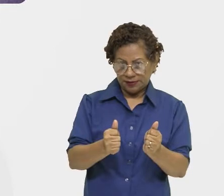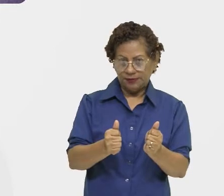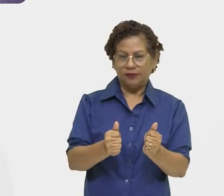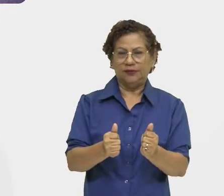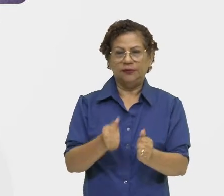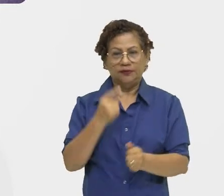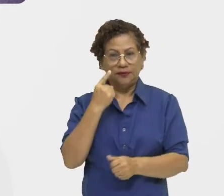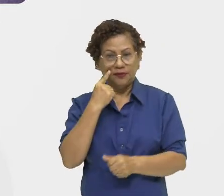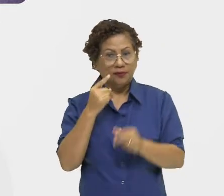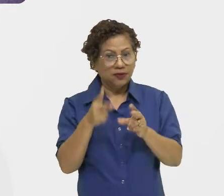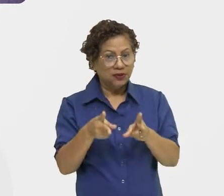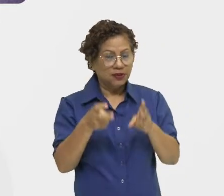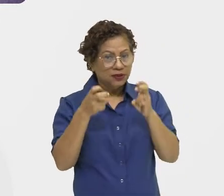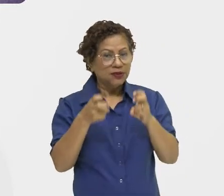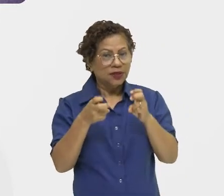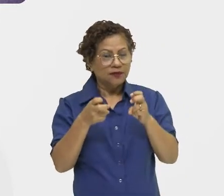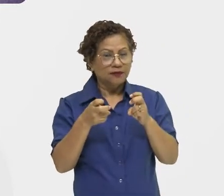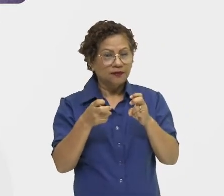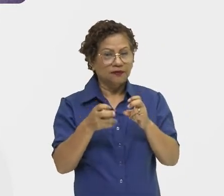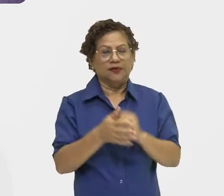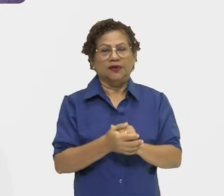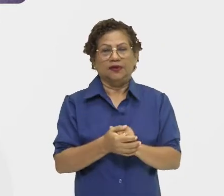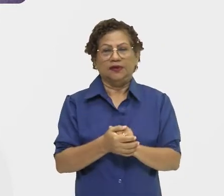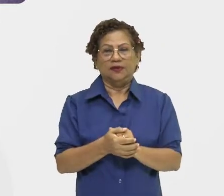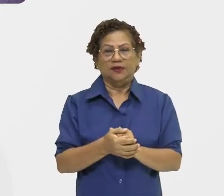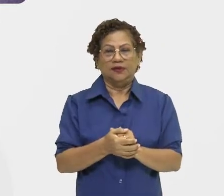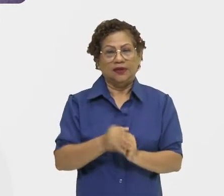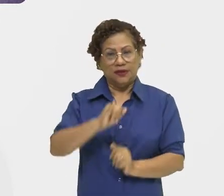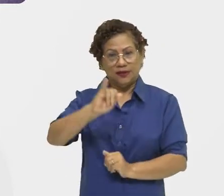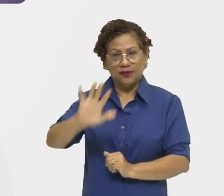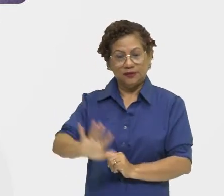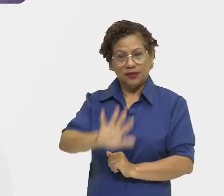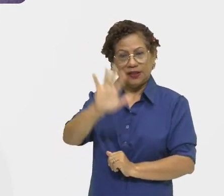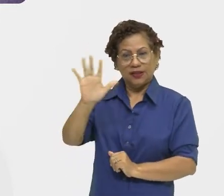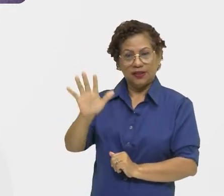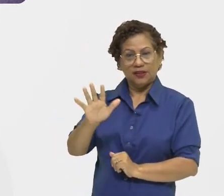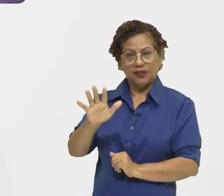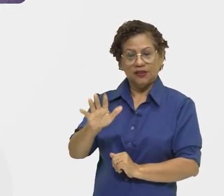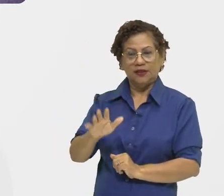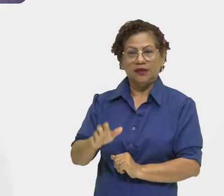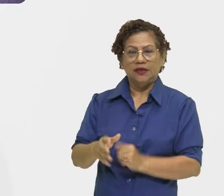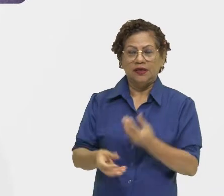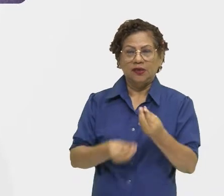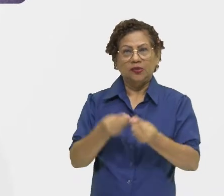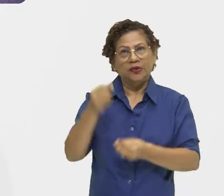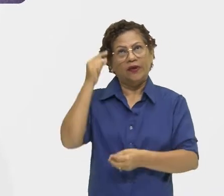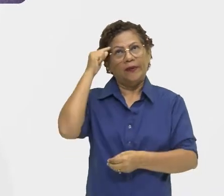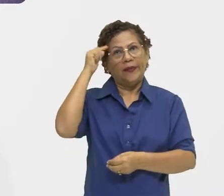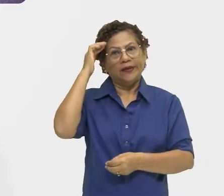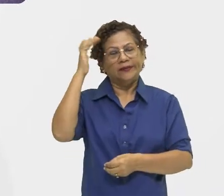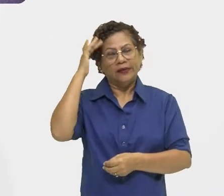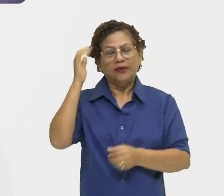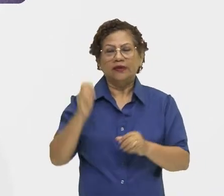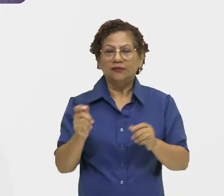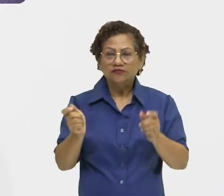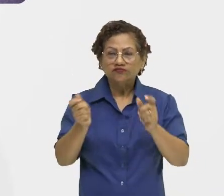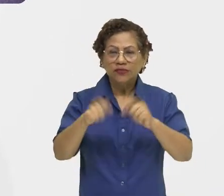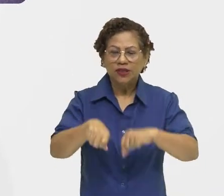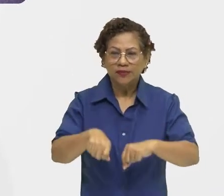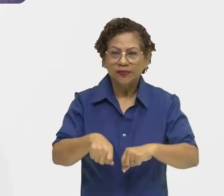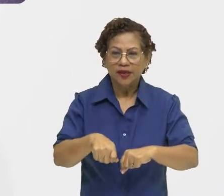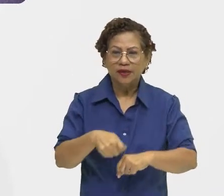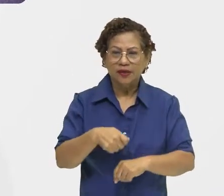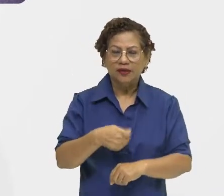essas estátuas tinham a intenção de dar vida eterna aos governantes, além de servir